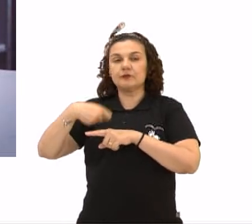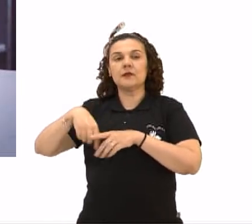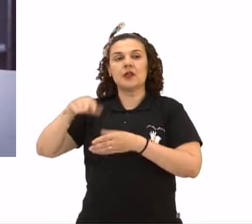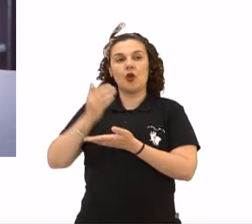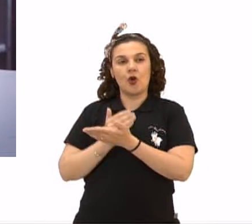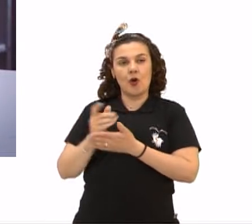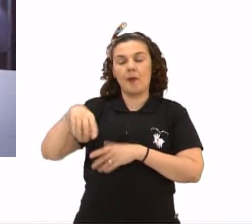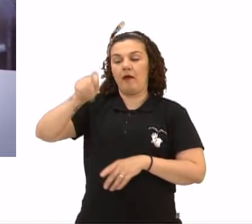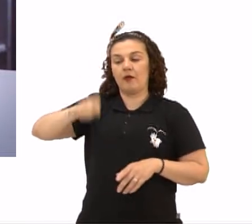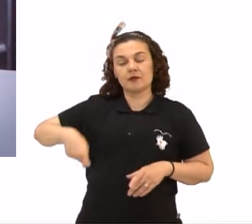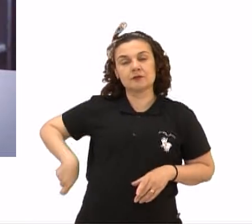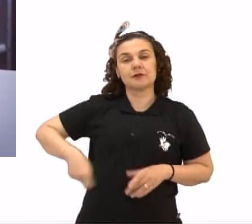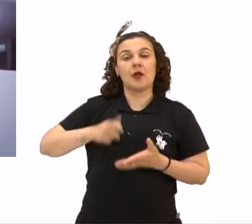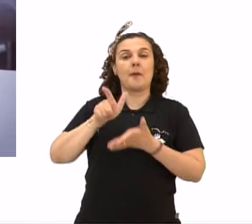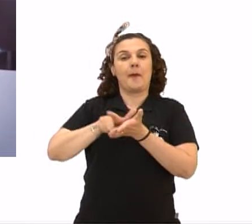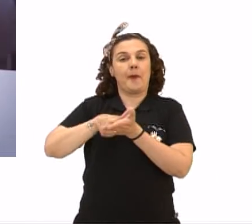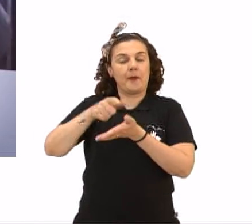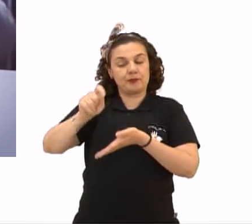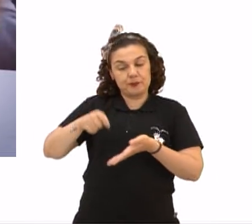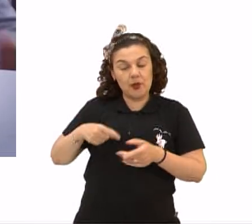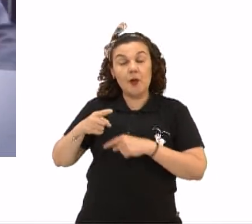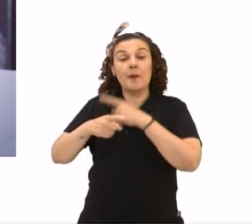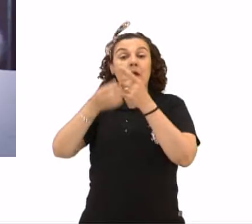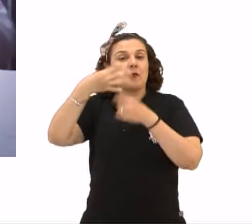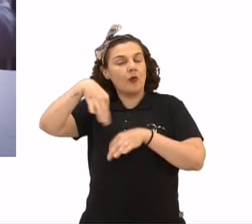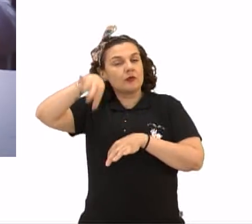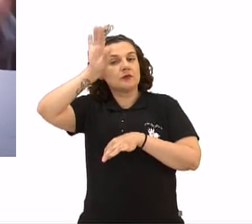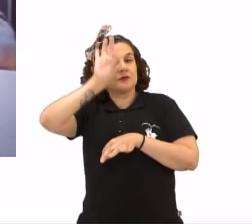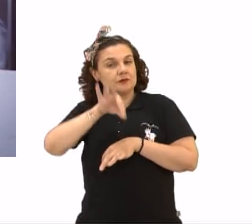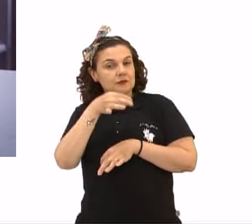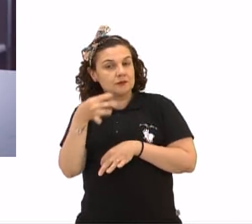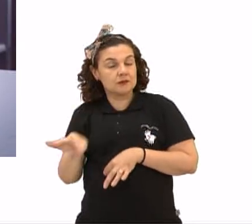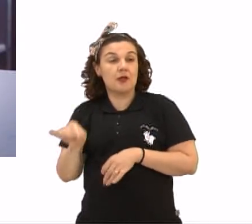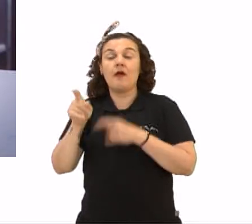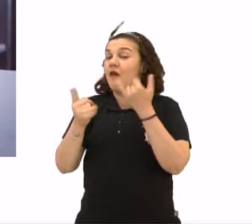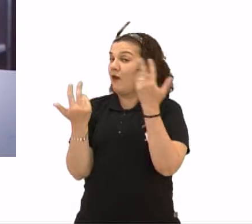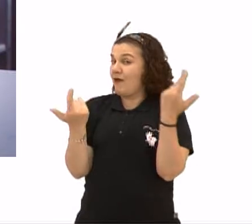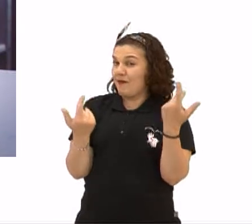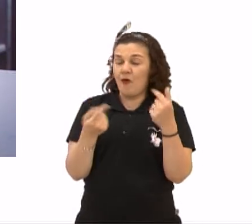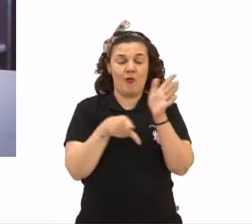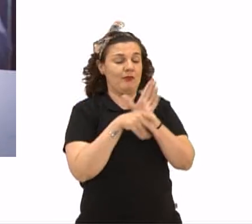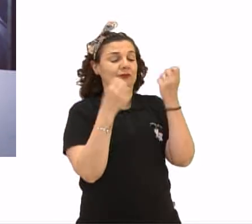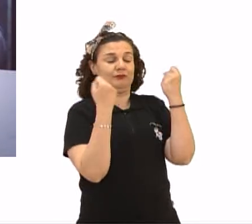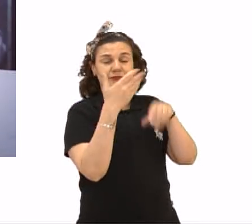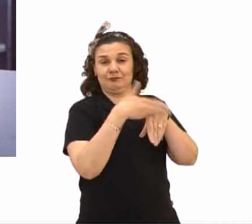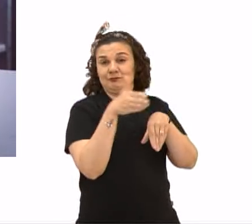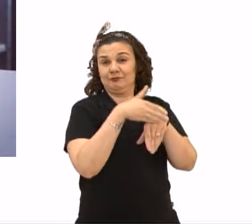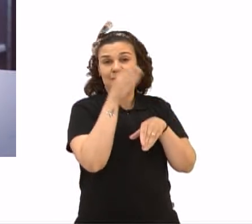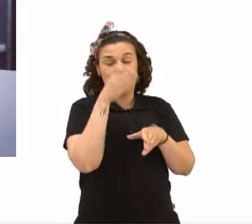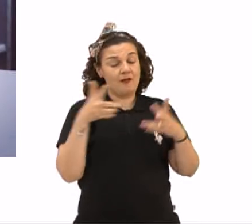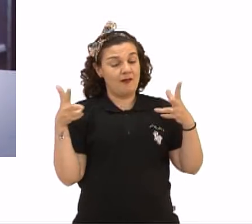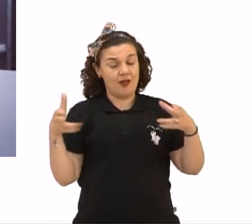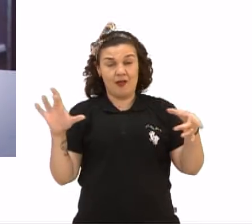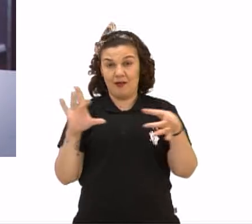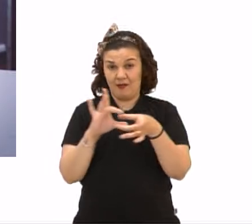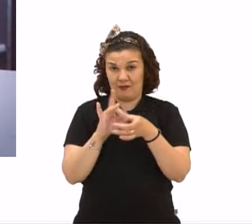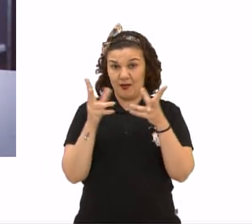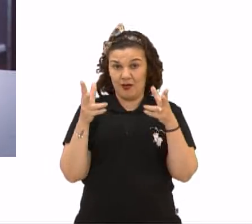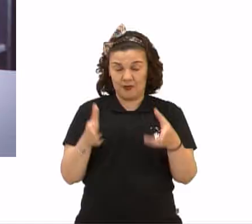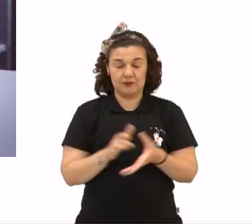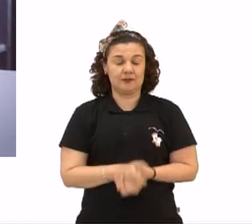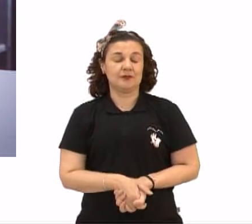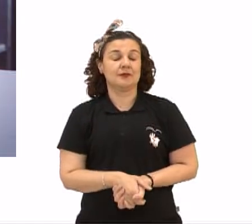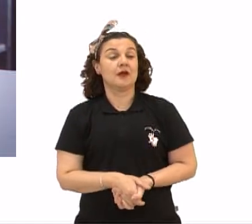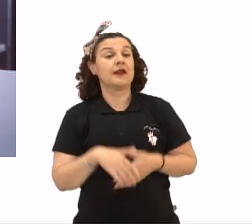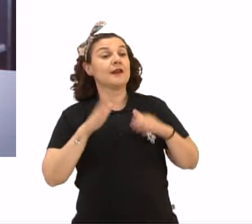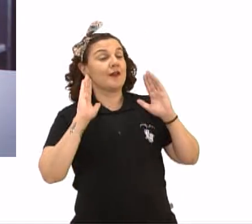começa desenhando, faz um aquecimento, para depois você começar a fazer o desenho, que é como atividade física, assim, sabe? Ele tem muito ponto em comum, na verdade. É verdade. Então, como